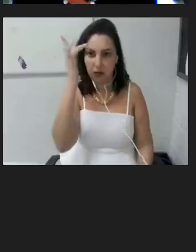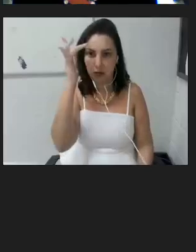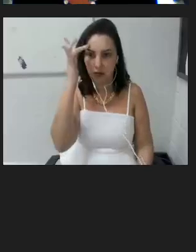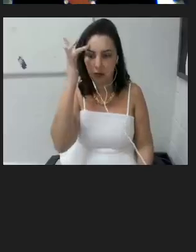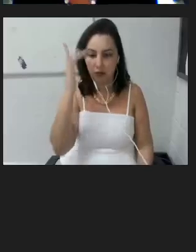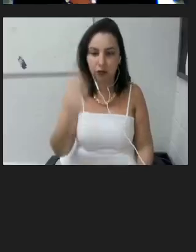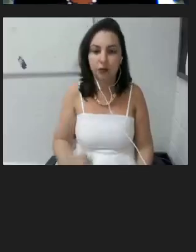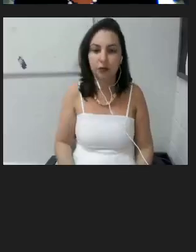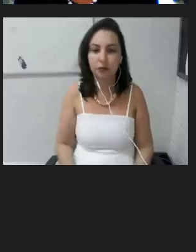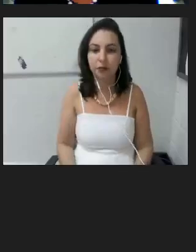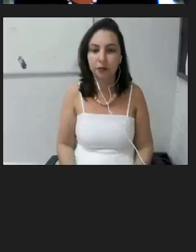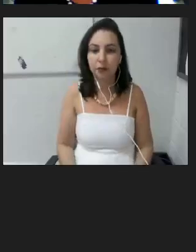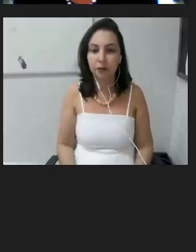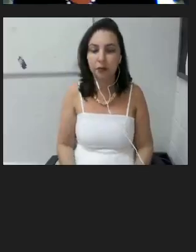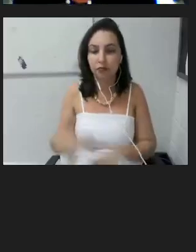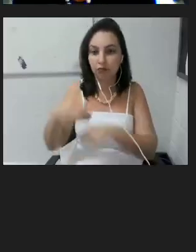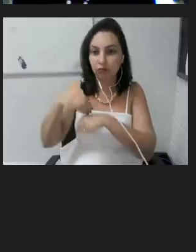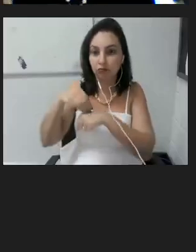como dica.